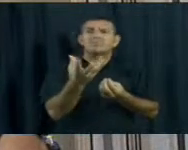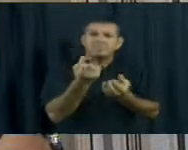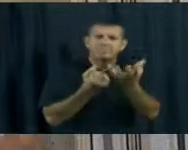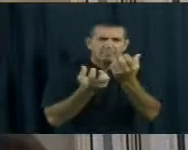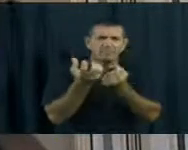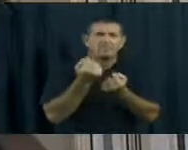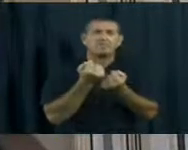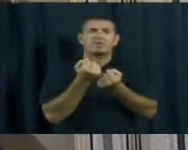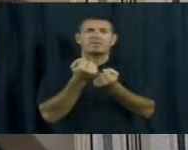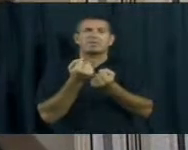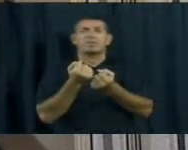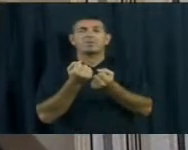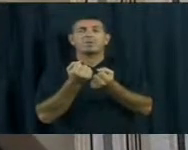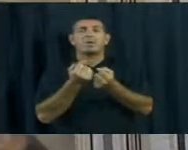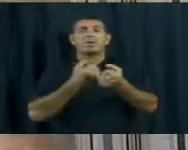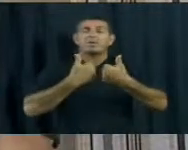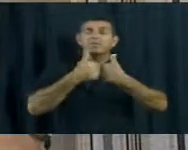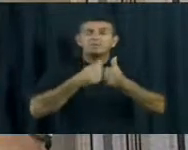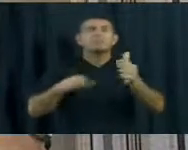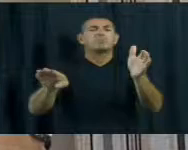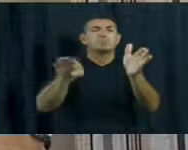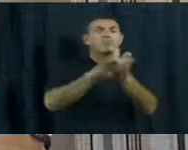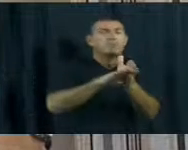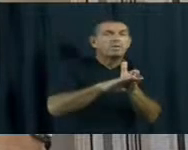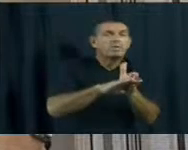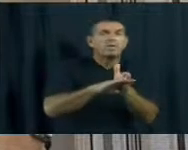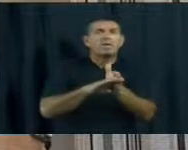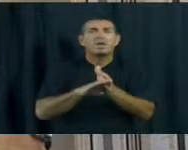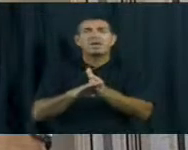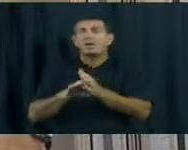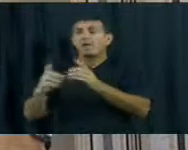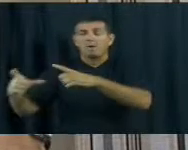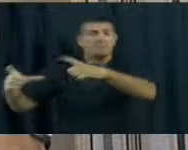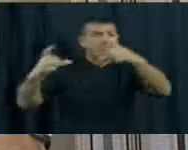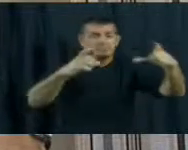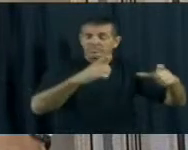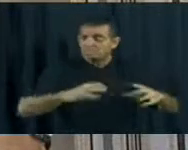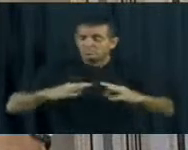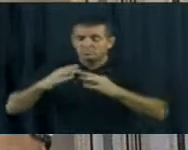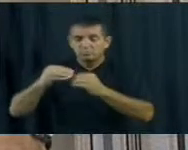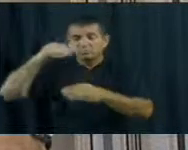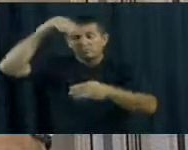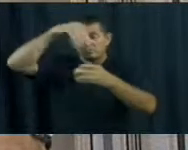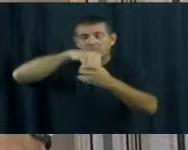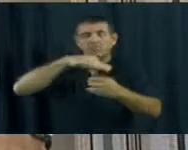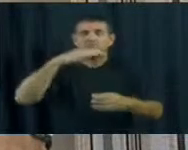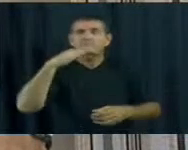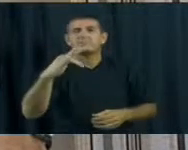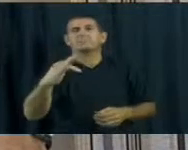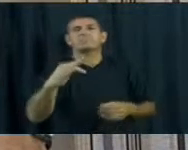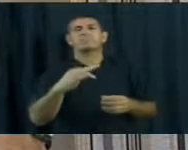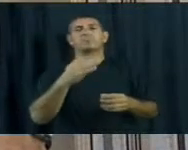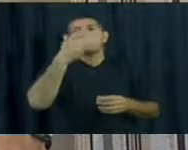direcionada para o Fundo de Meio Ambiente, para as entidades que trabalham de modo